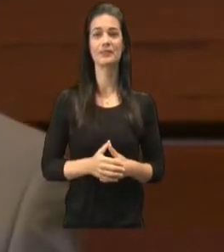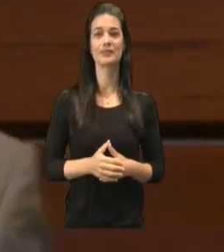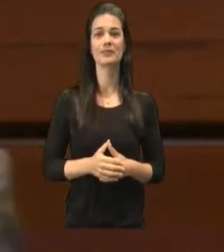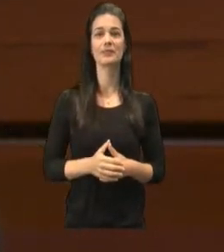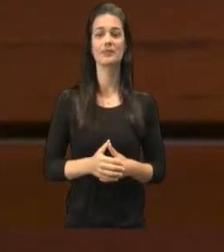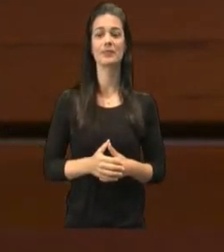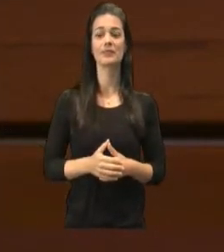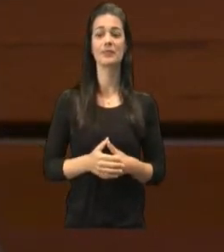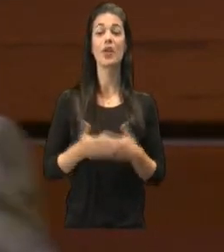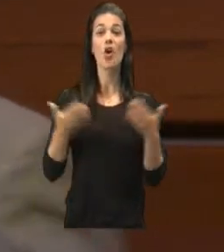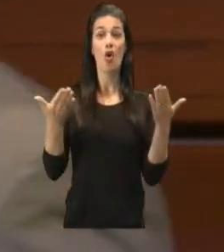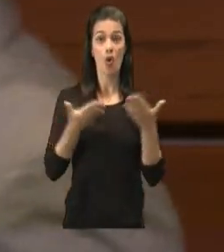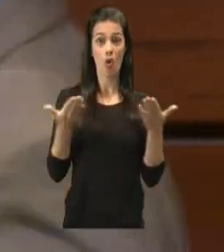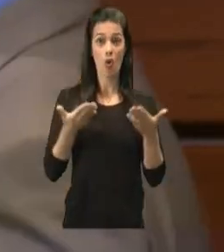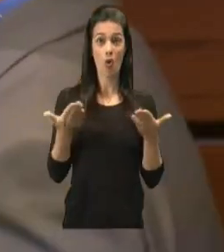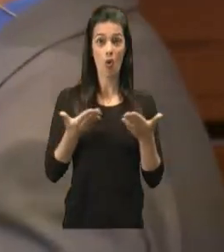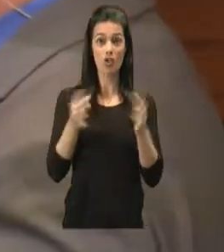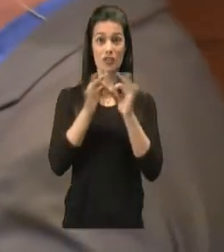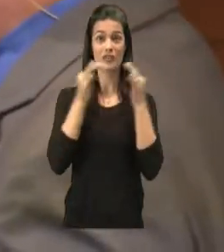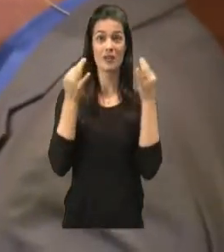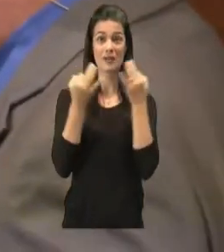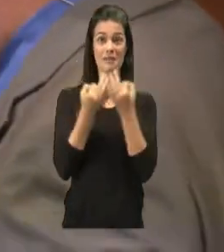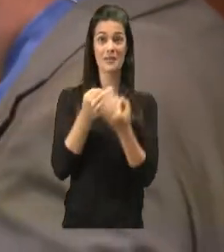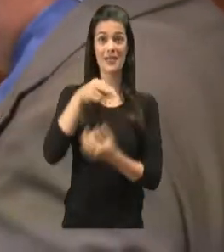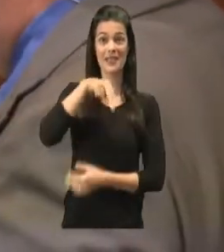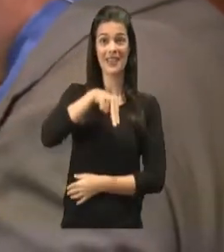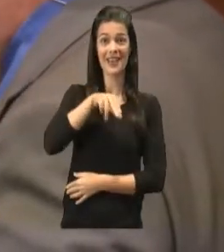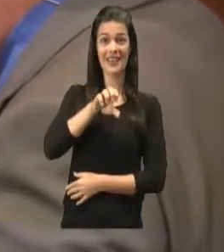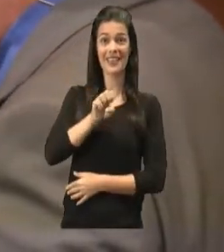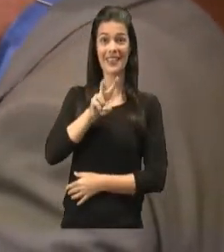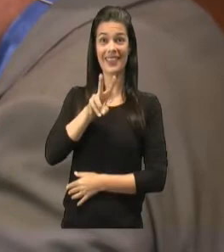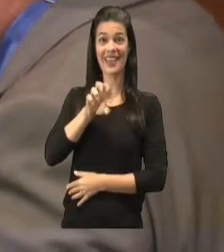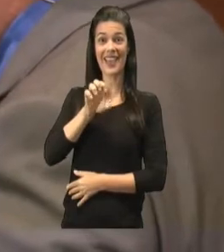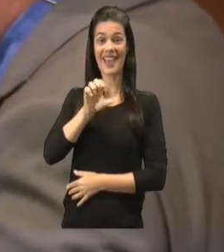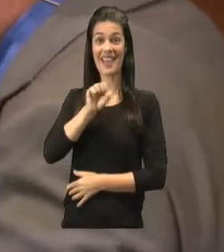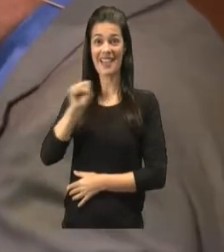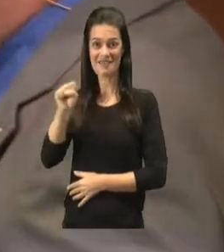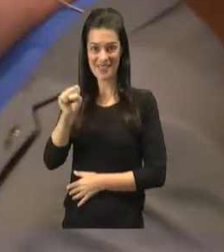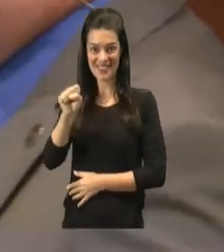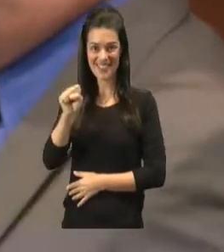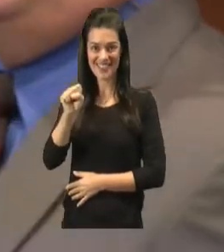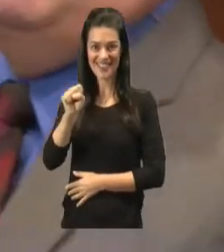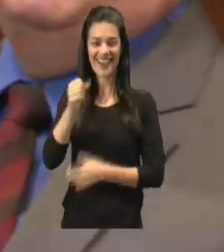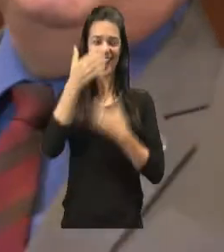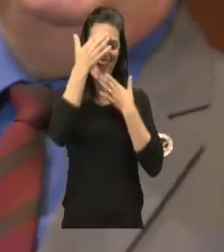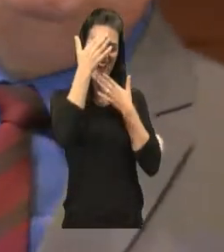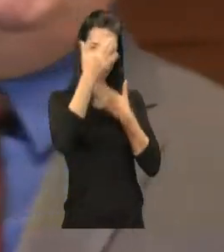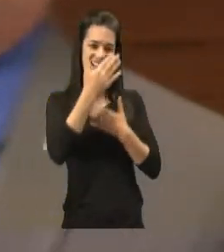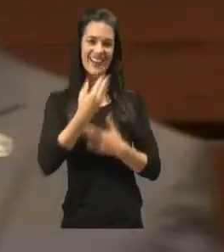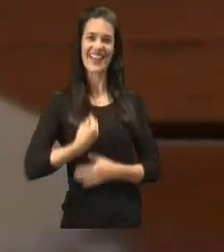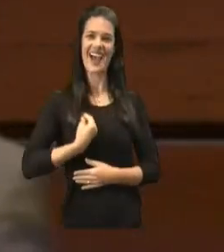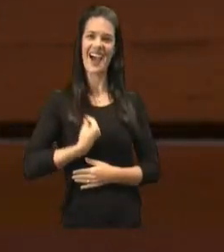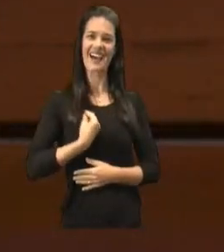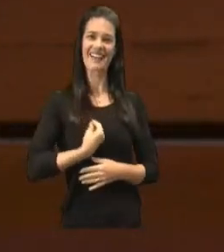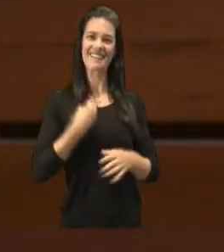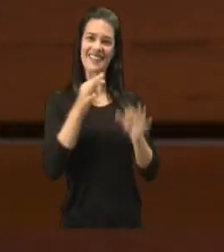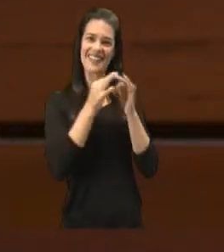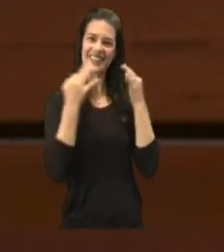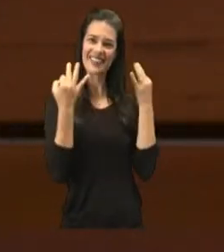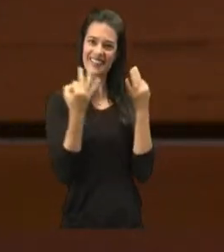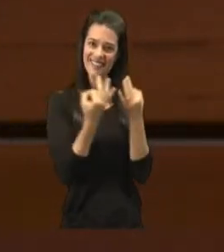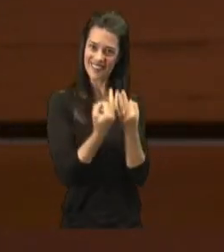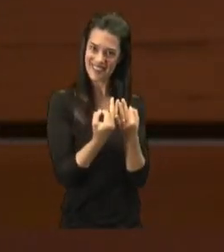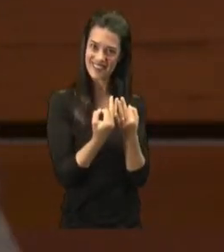presença da família Neves, que está participando conosco hoje. Não é isso, irmã Rose? A nossa gratidão a Deus por todos os membros. Nossa irmã